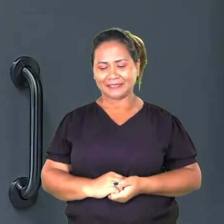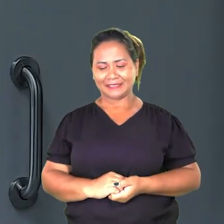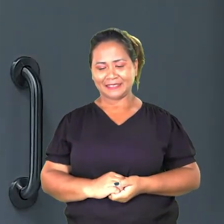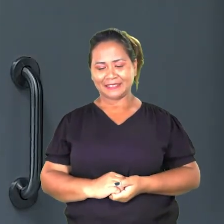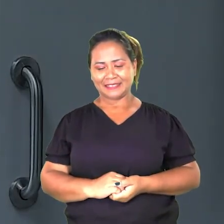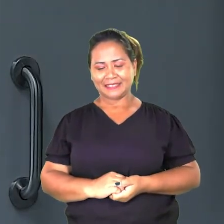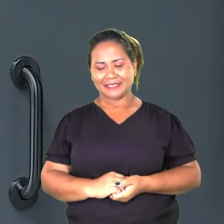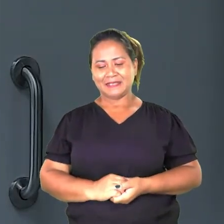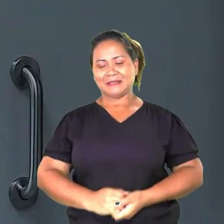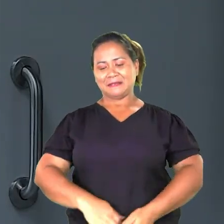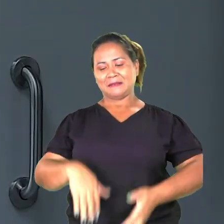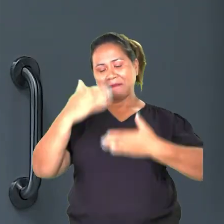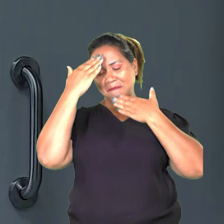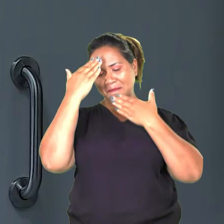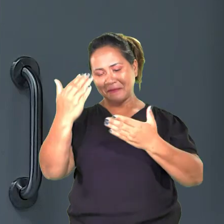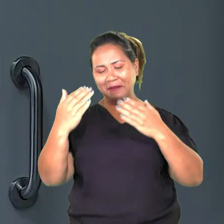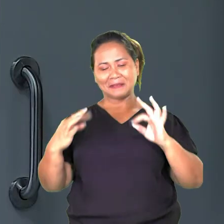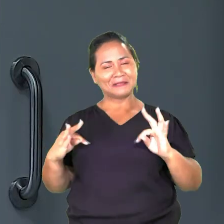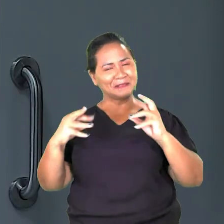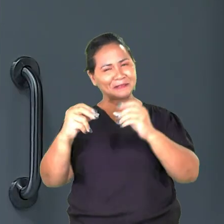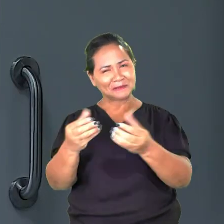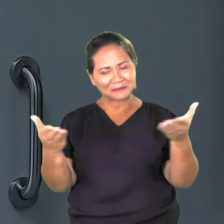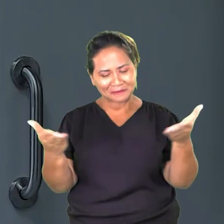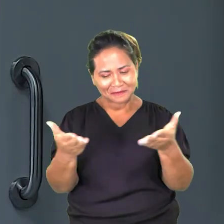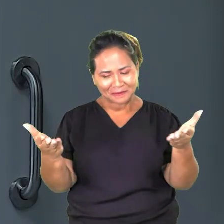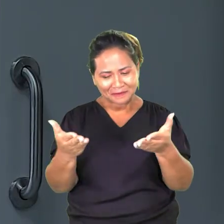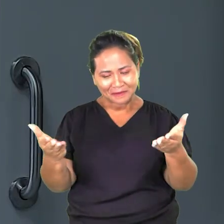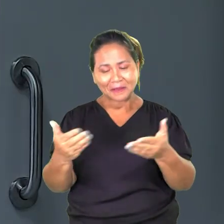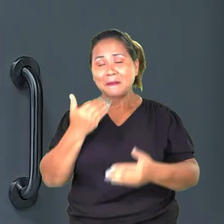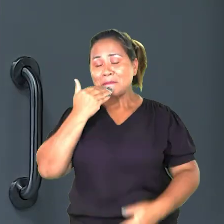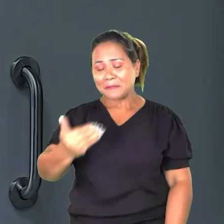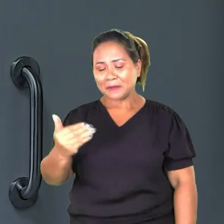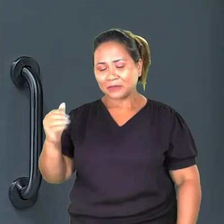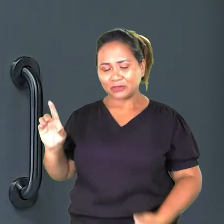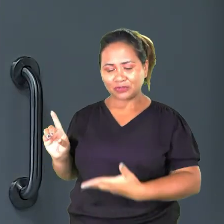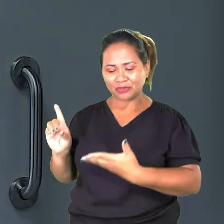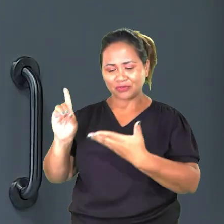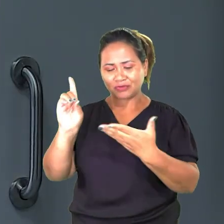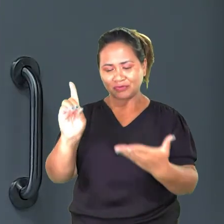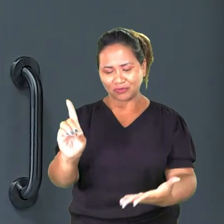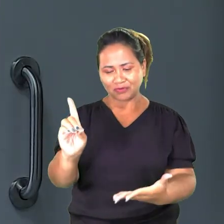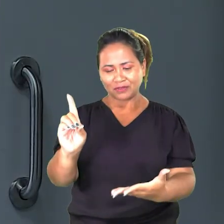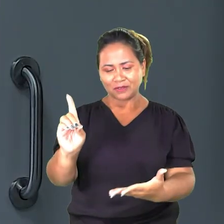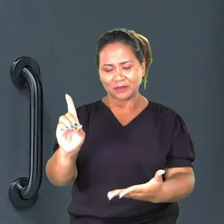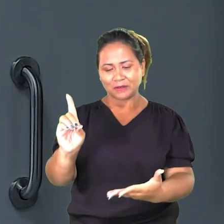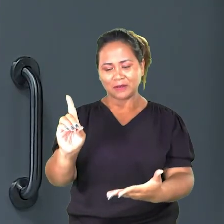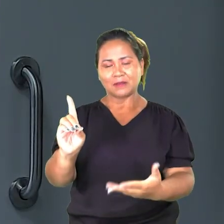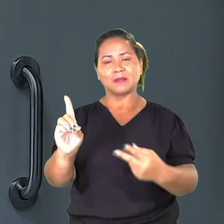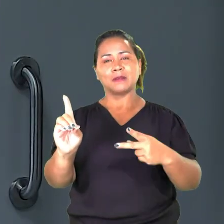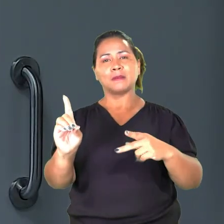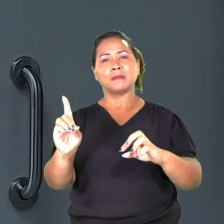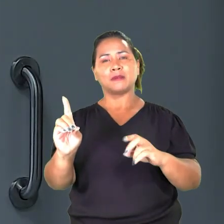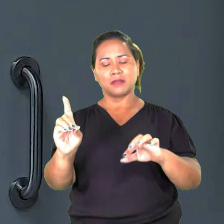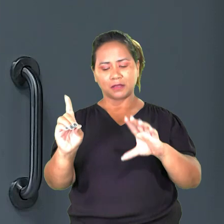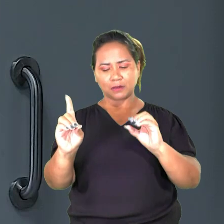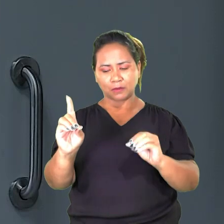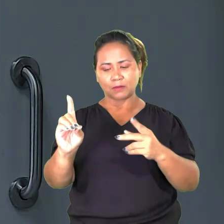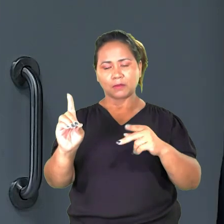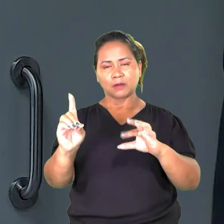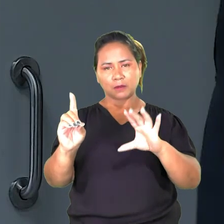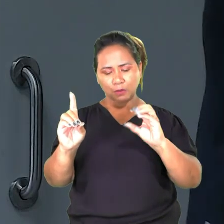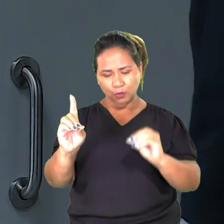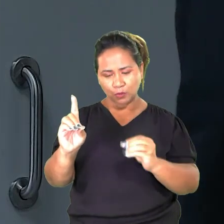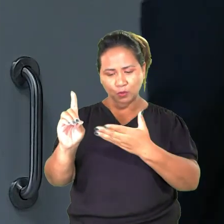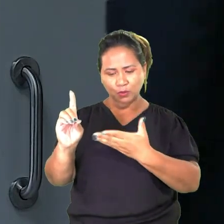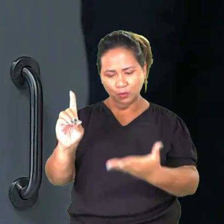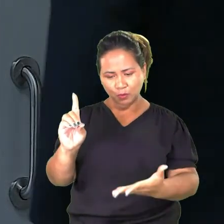Muito obrigado. José de Amico Bauab, chefe do Centro de Memória Eleitoral. E eu agora peço a presença do nosso querido Dr. Pedro Paulo Pena